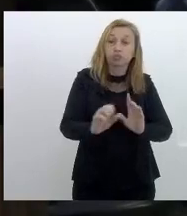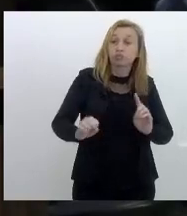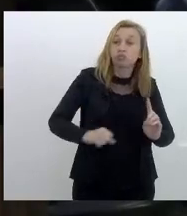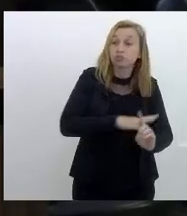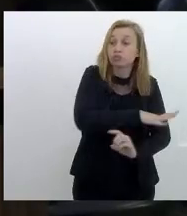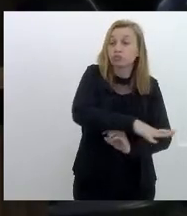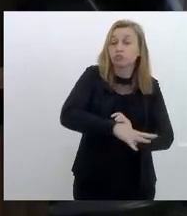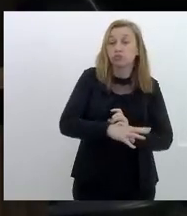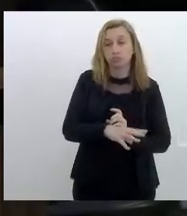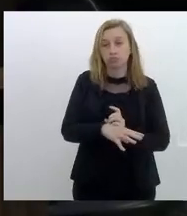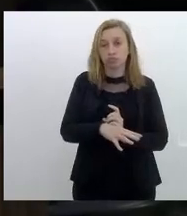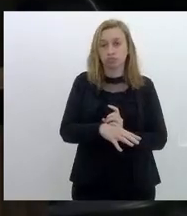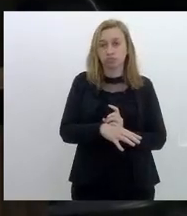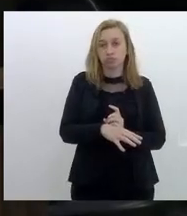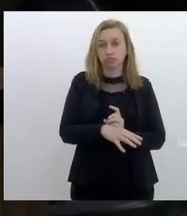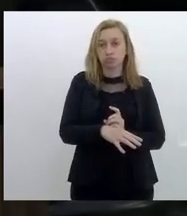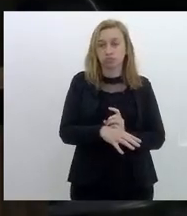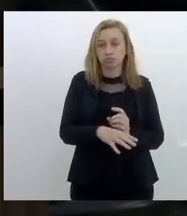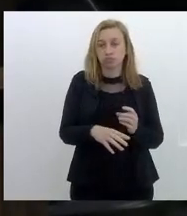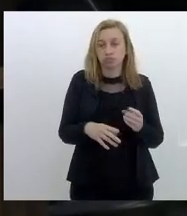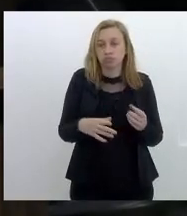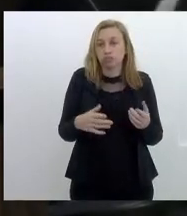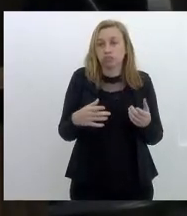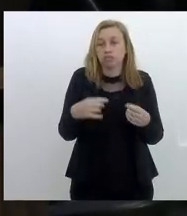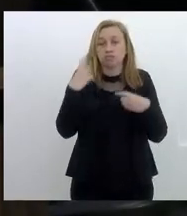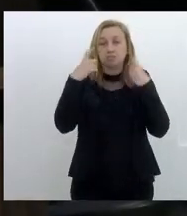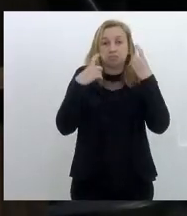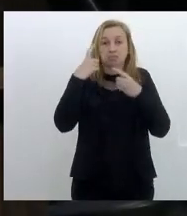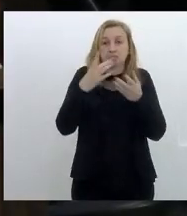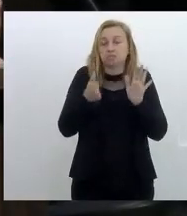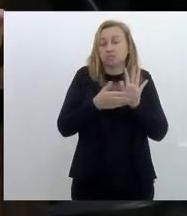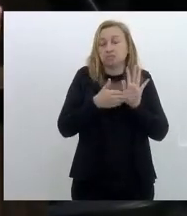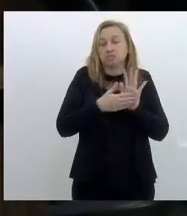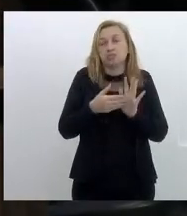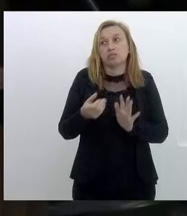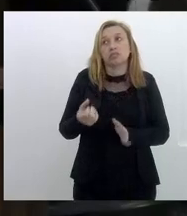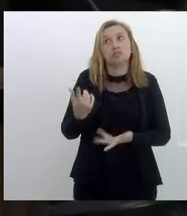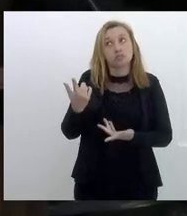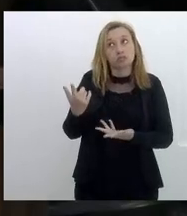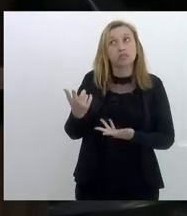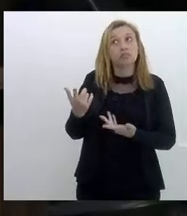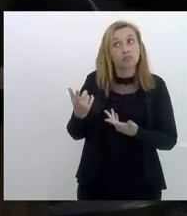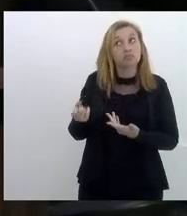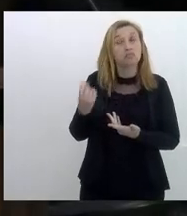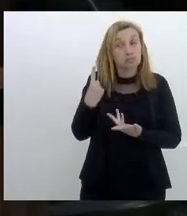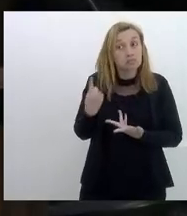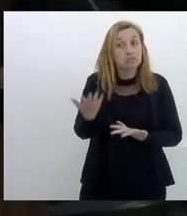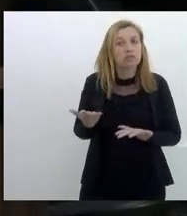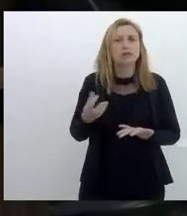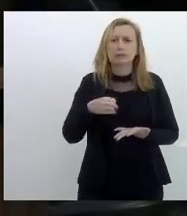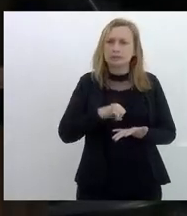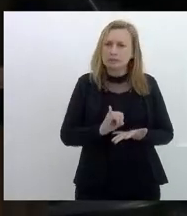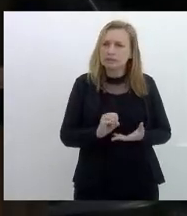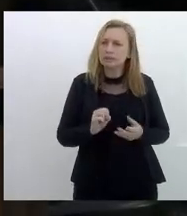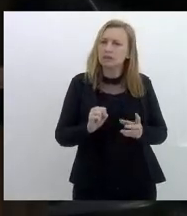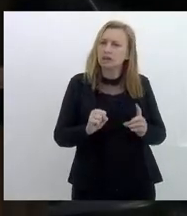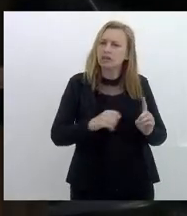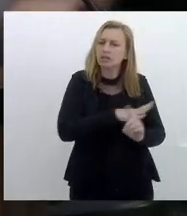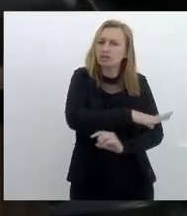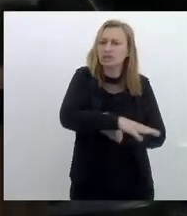civil organizada ser favorável a essa proposta Então tem alguma coisa complicada Agora se a sociedade